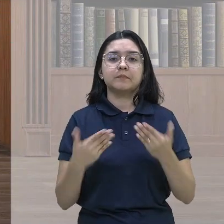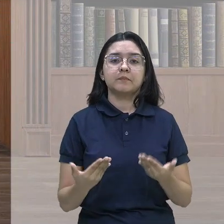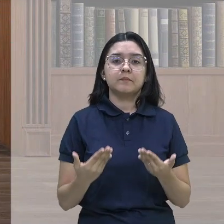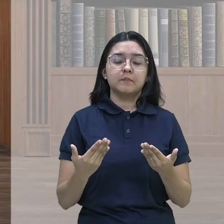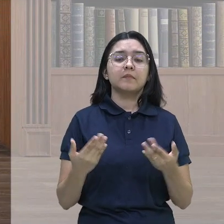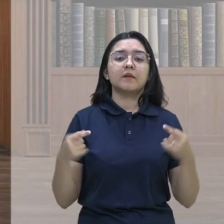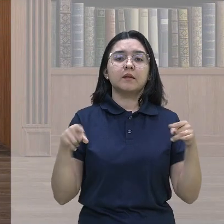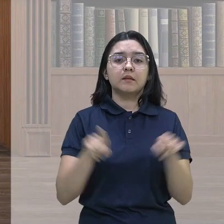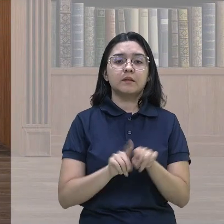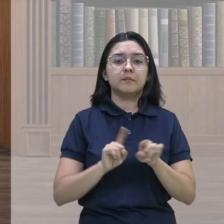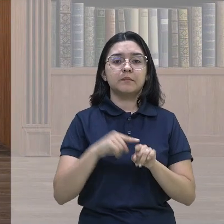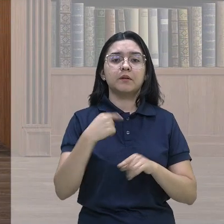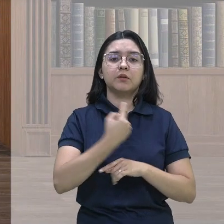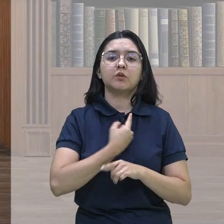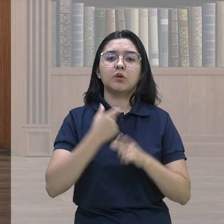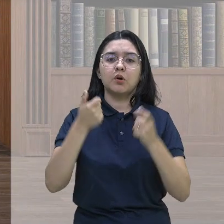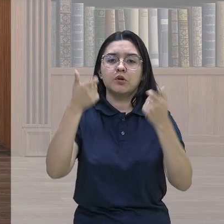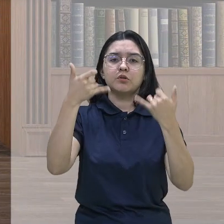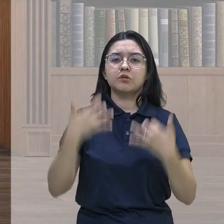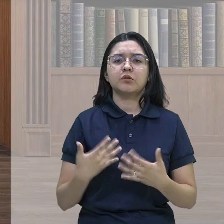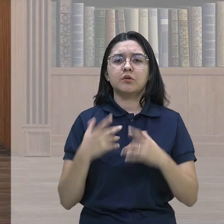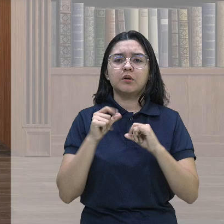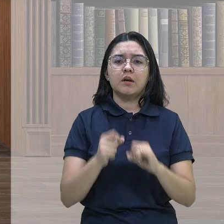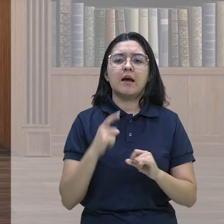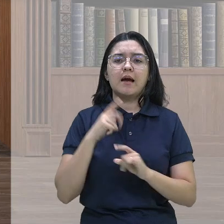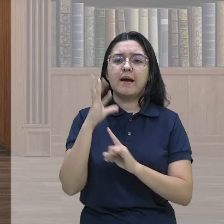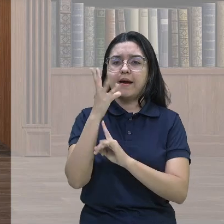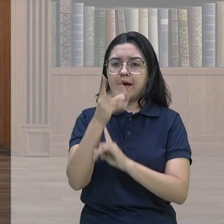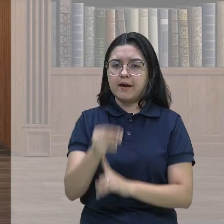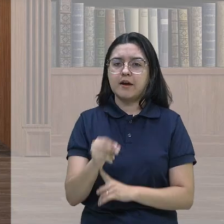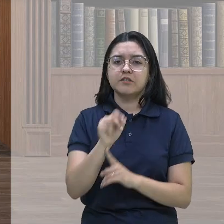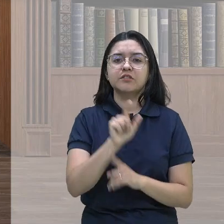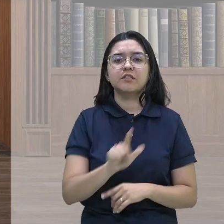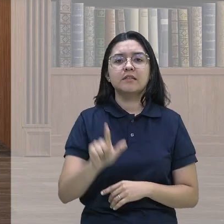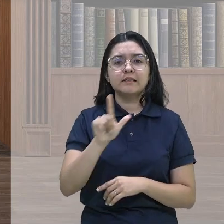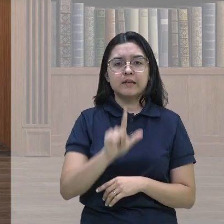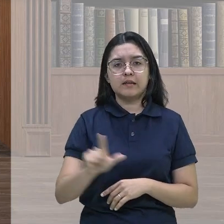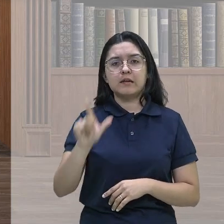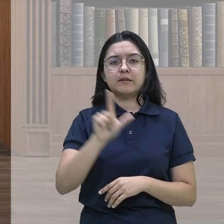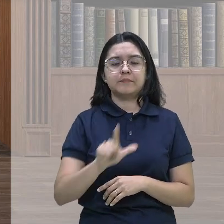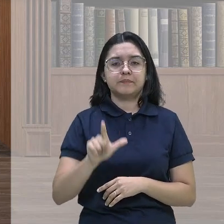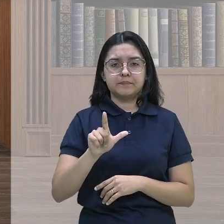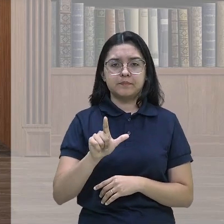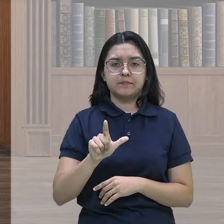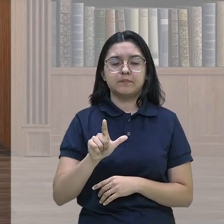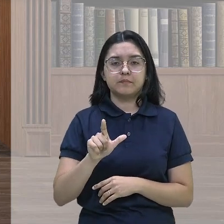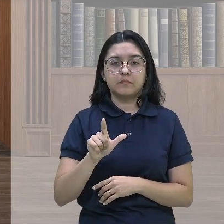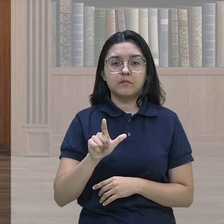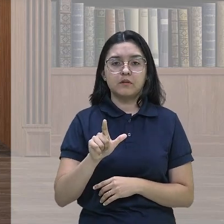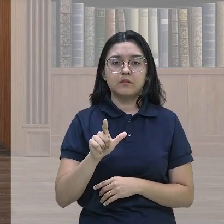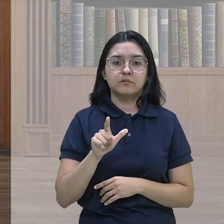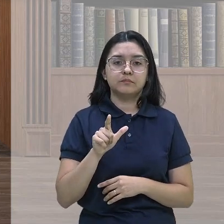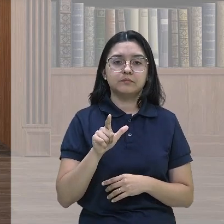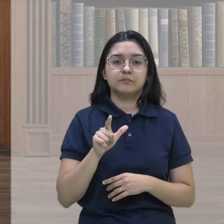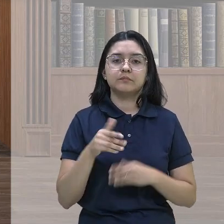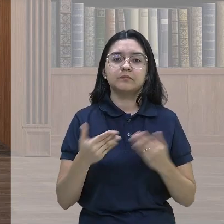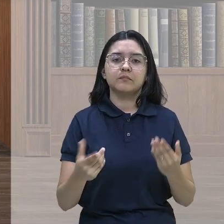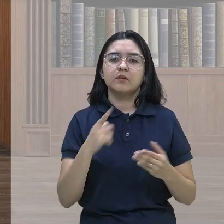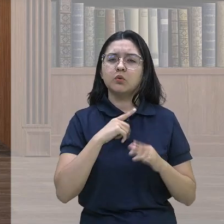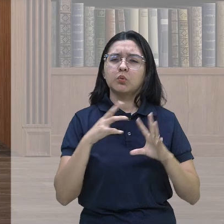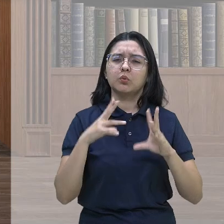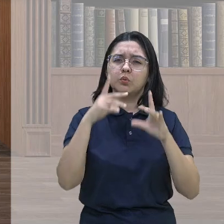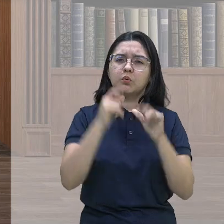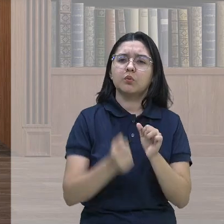Nós falamos sobre arte literária, não é verdade? Arte literária é o nome dado a toda